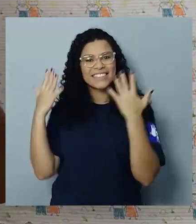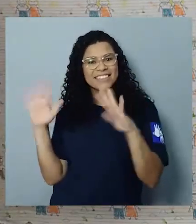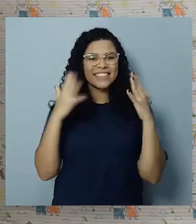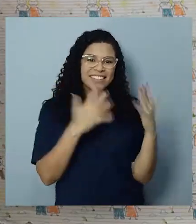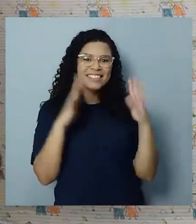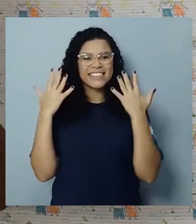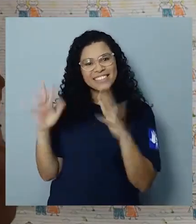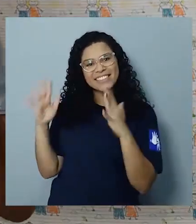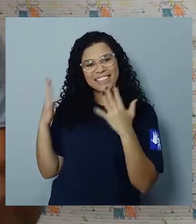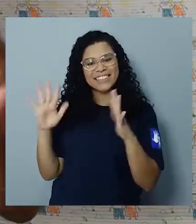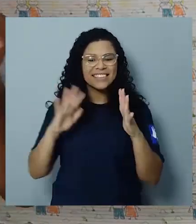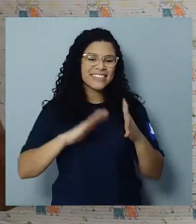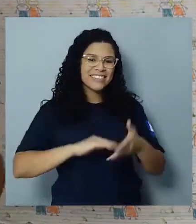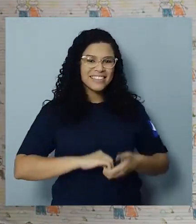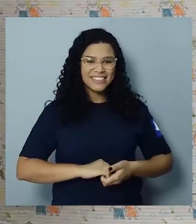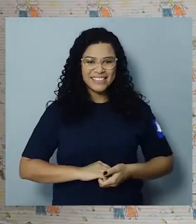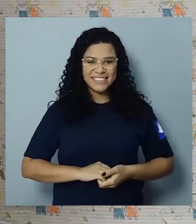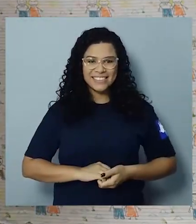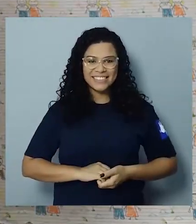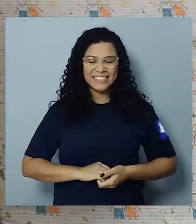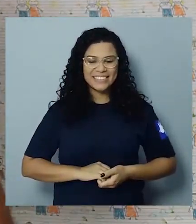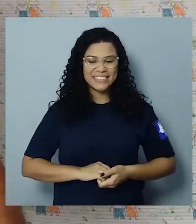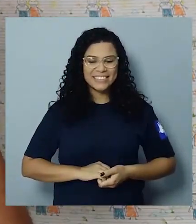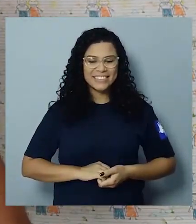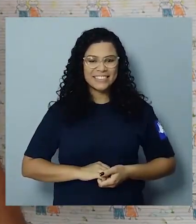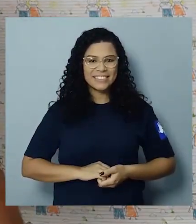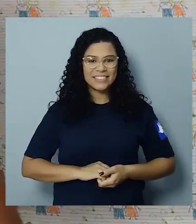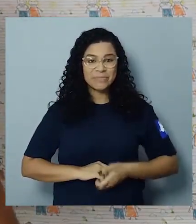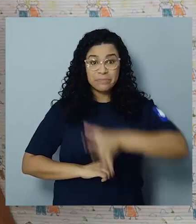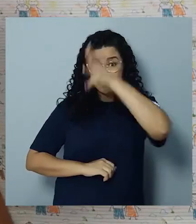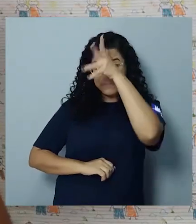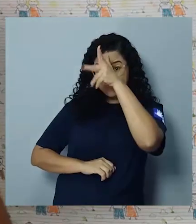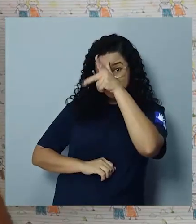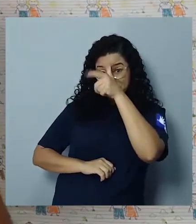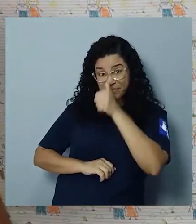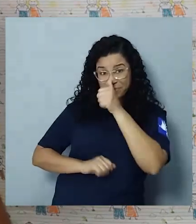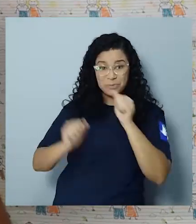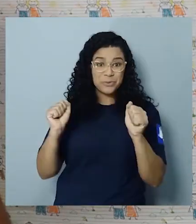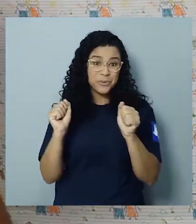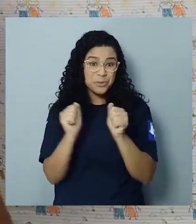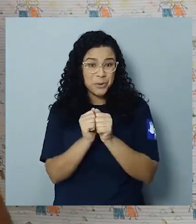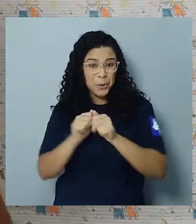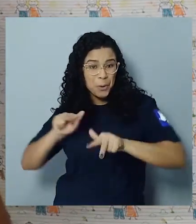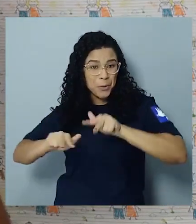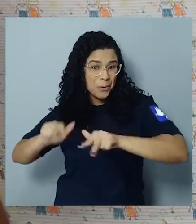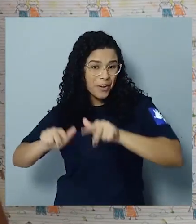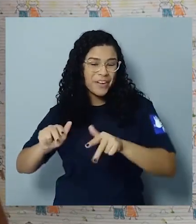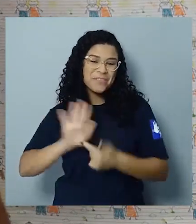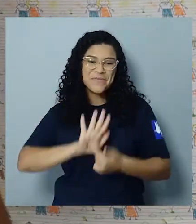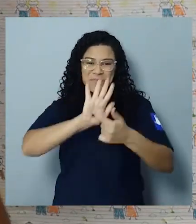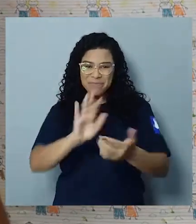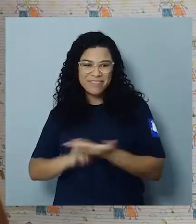to.tk tu fica tu que tá a galinha e os pintinhos vou